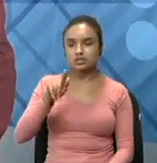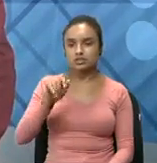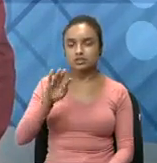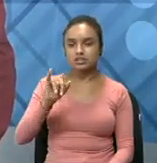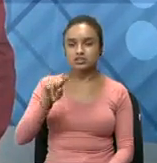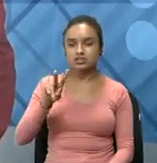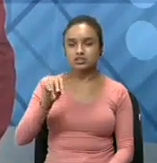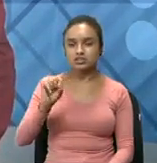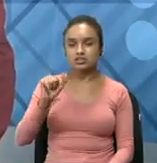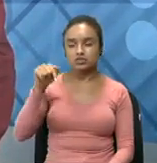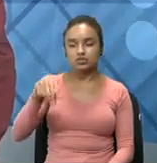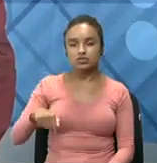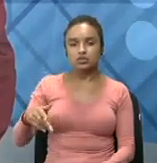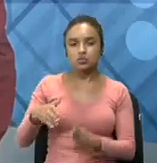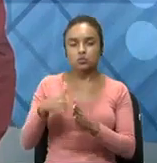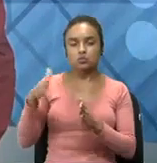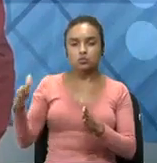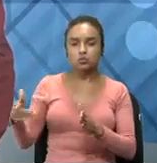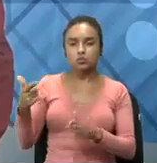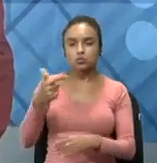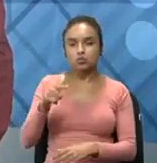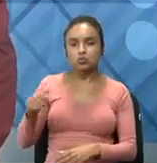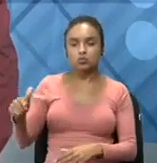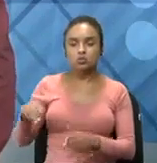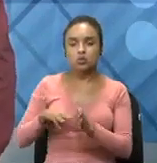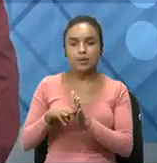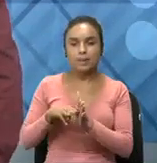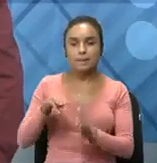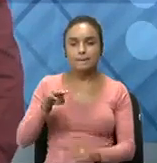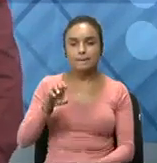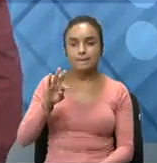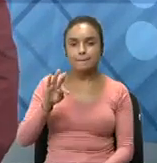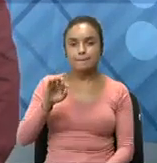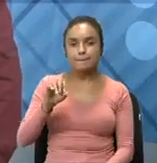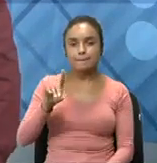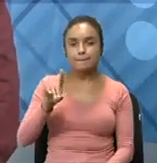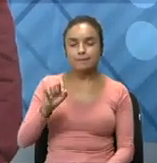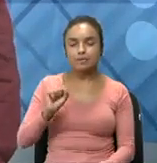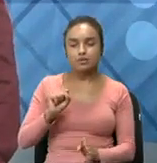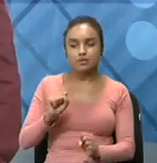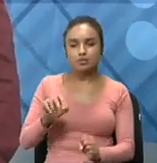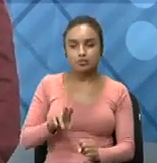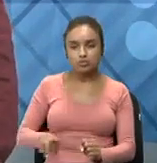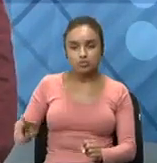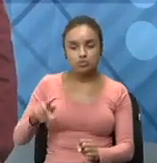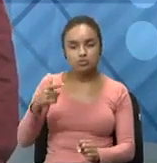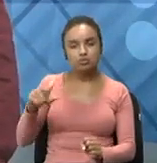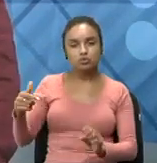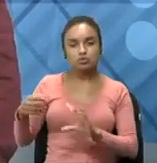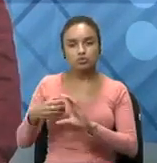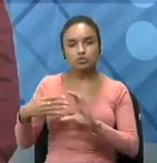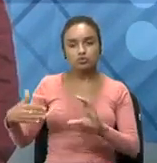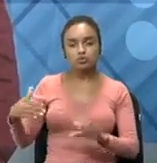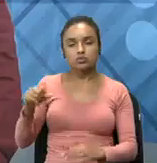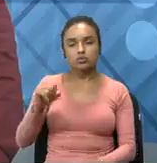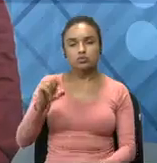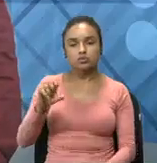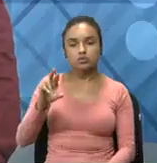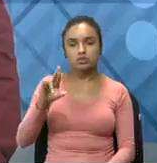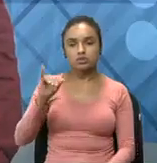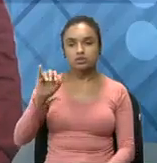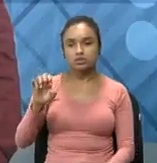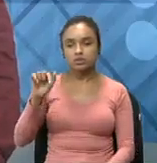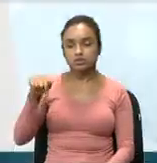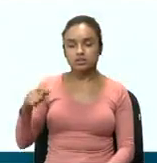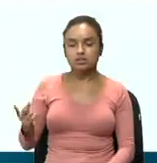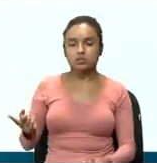longo da aula, nós vamos verificar outros métodos que poderão ser utilizados para essas outras características de série. Ok? Retomando